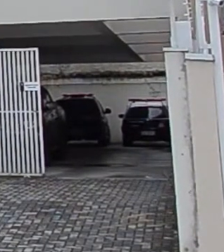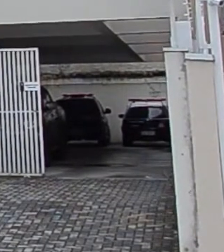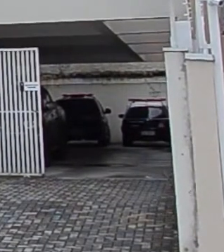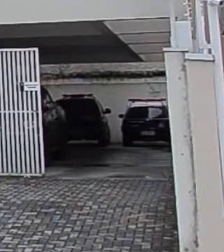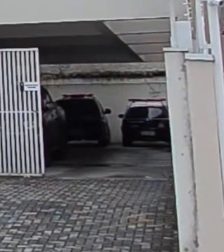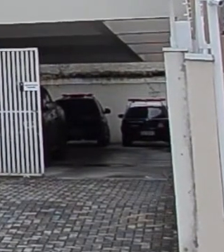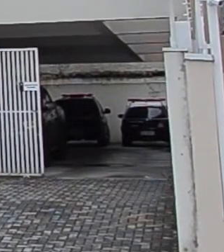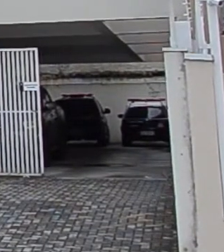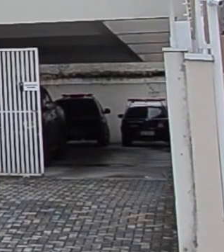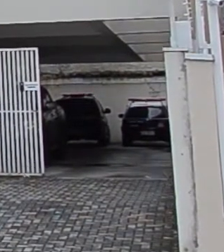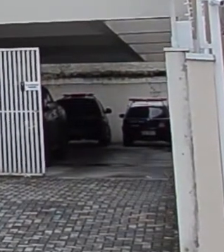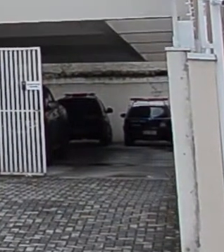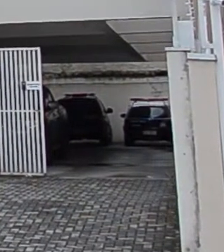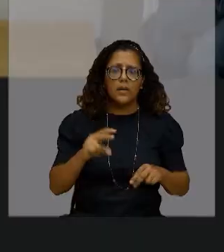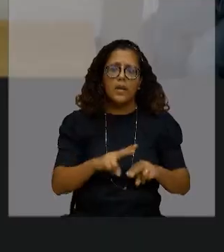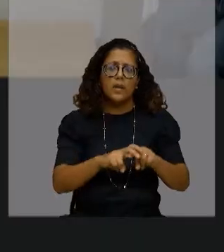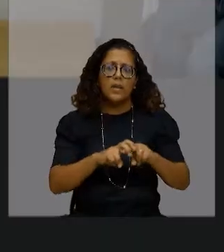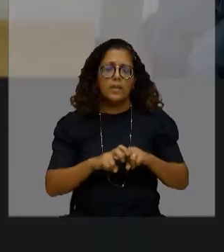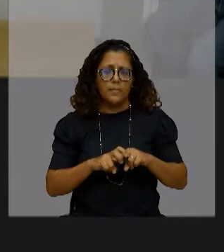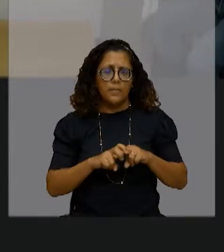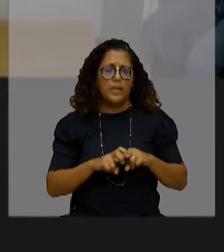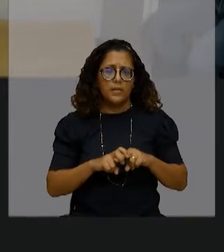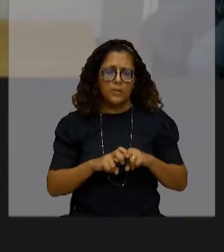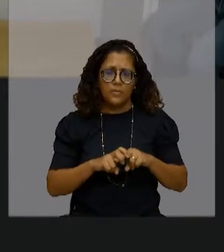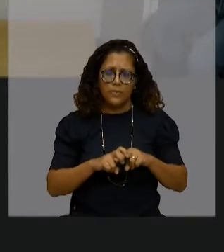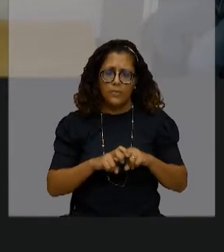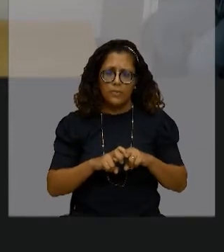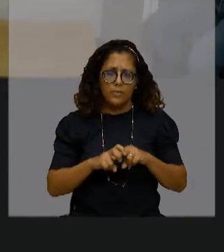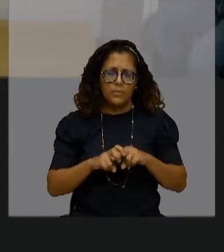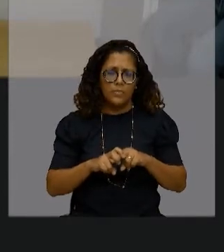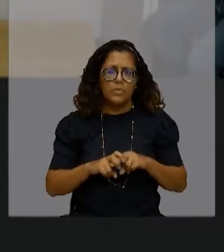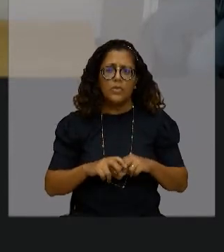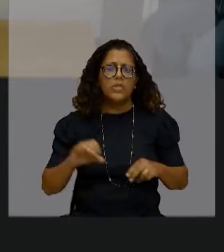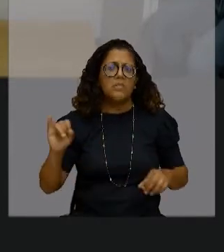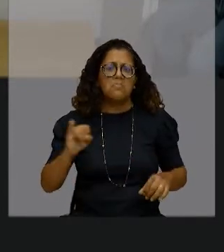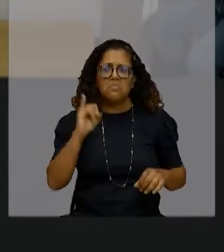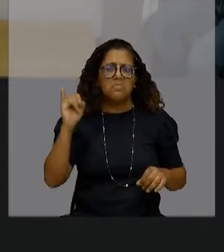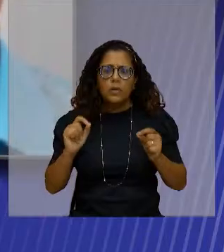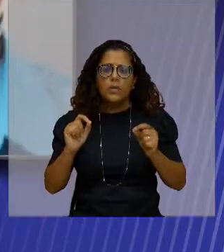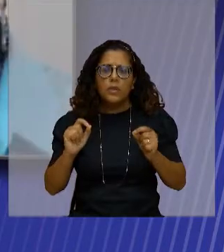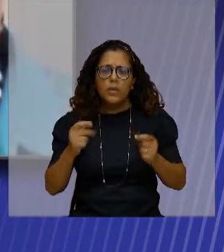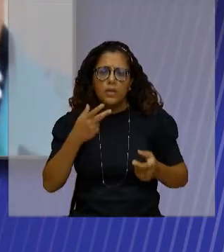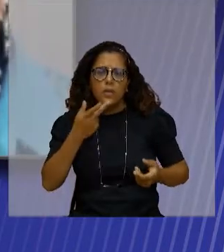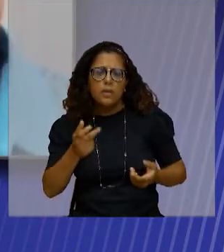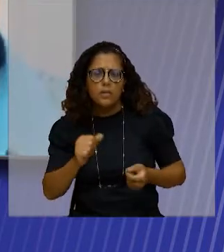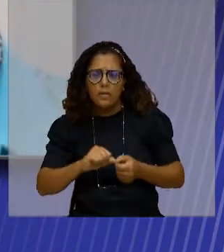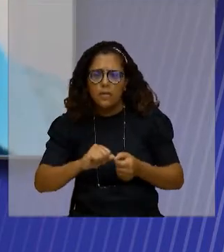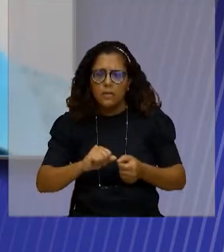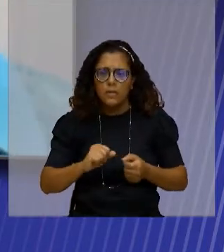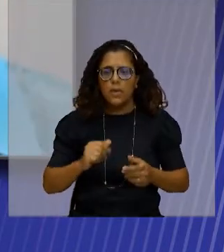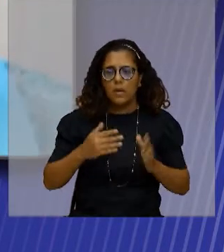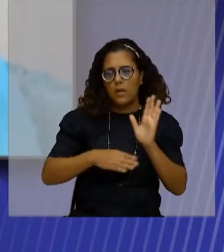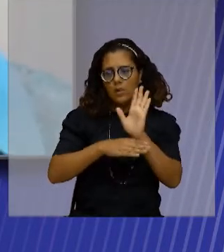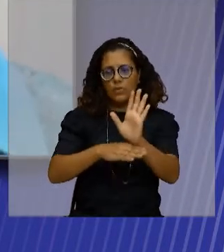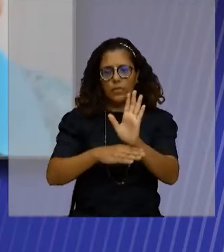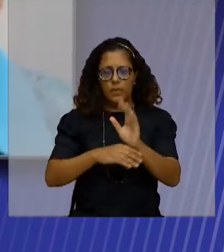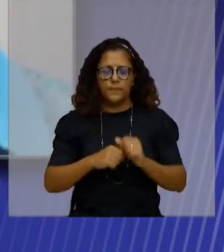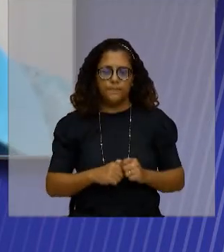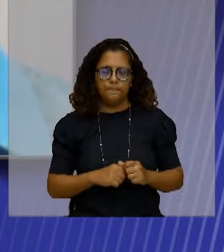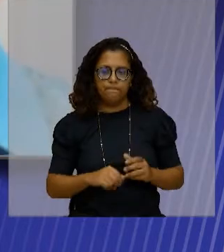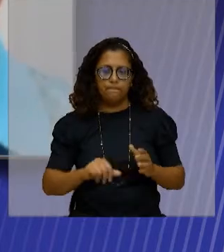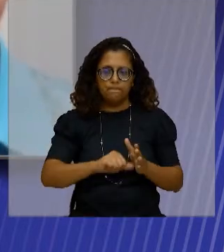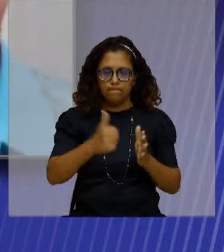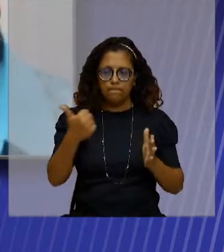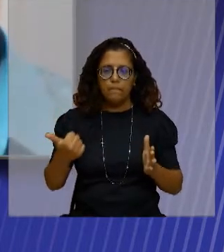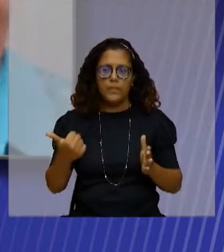a pandemia de covid-19 pose Maria agradeceu à Câmara pelo convite e alertou os parlamentares sobre a importância do